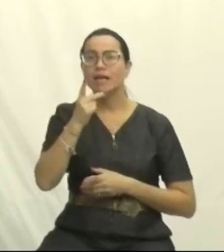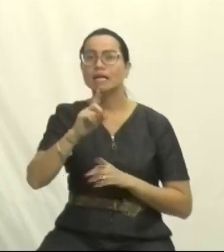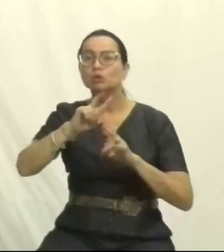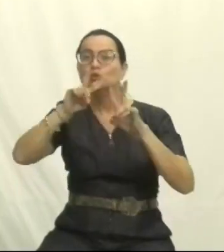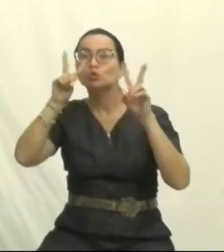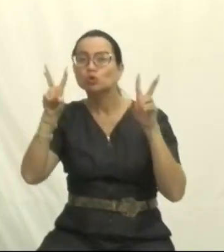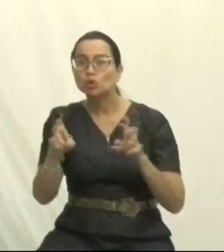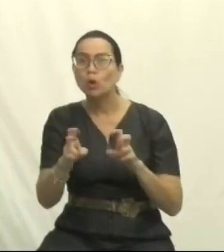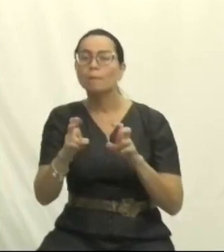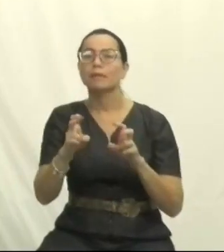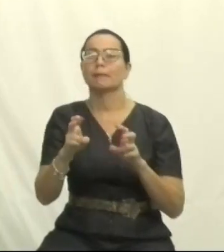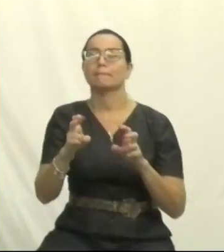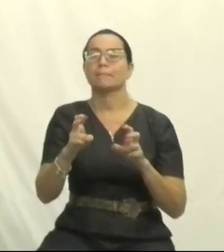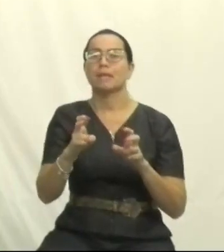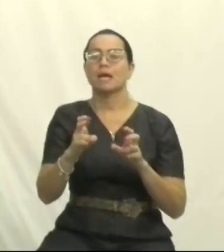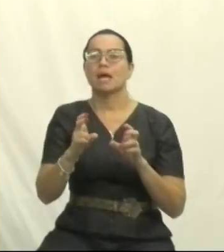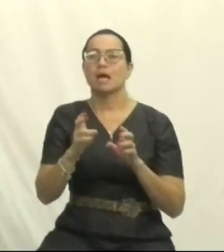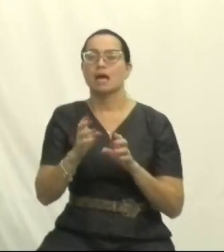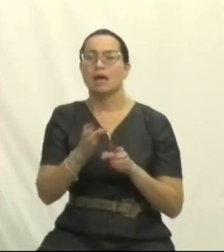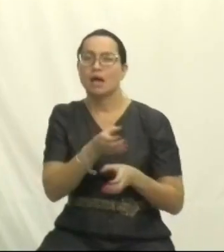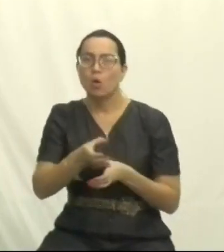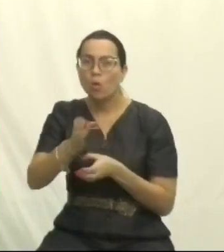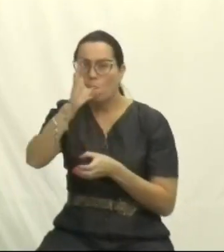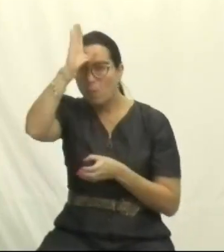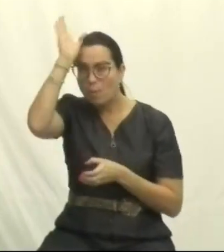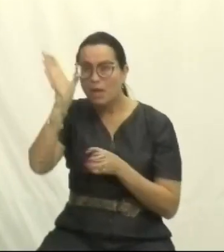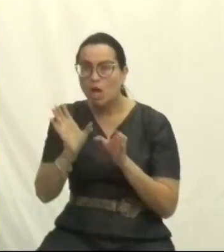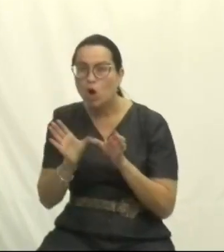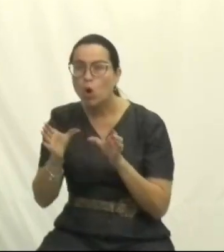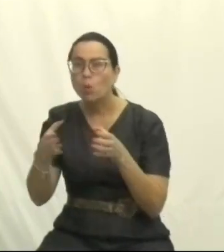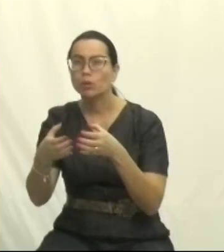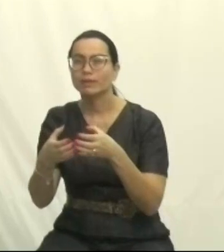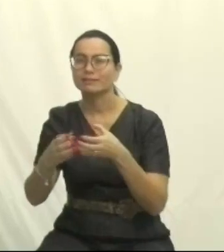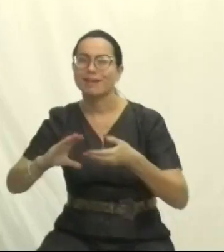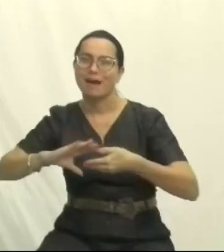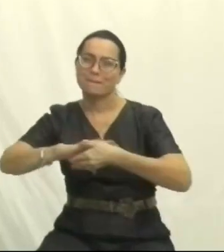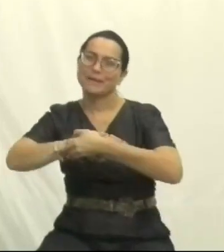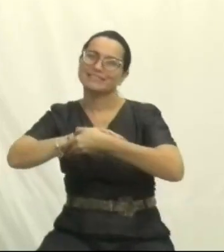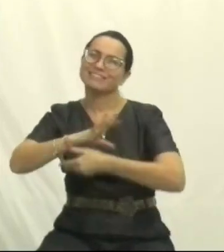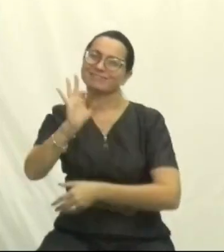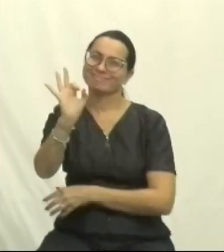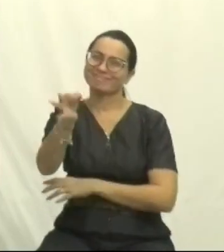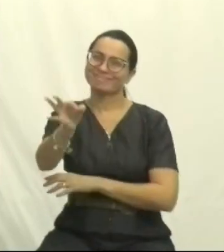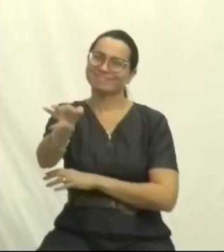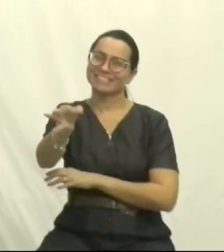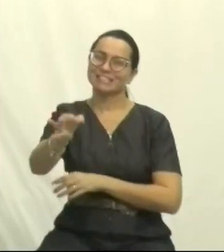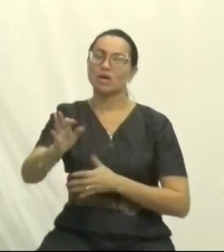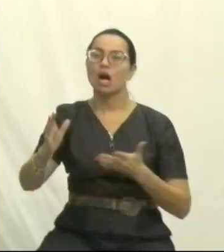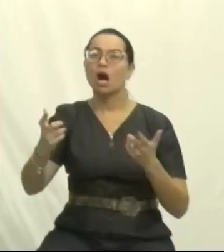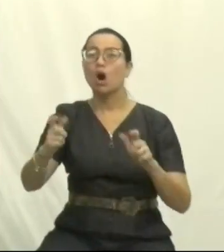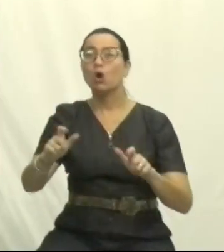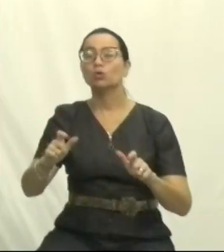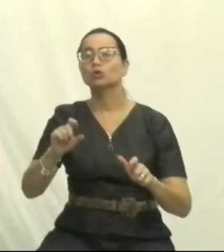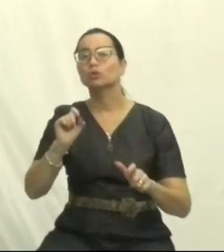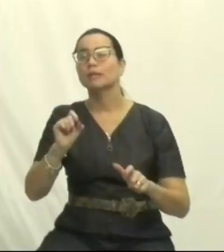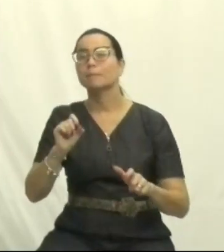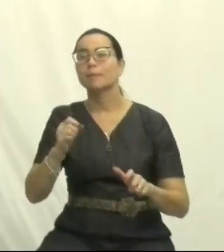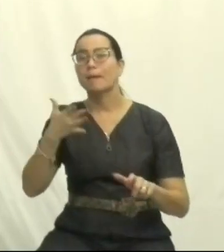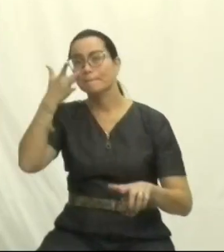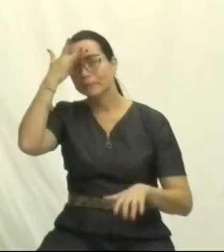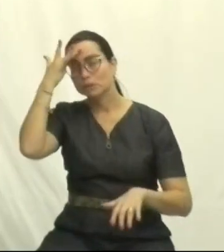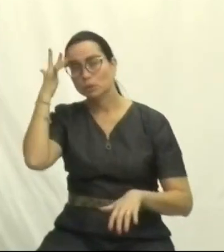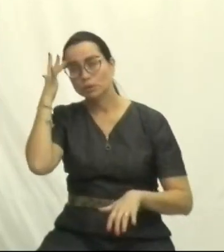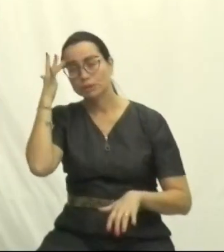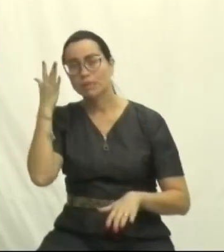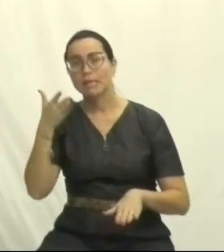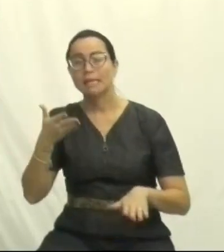os bombeiros comunitários, é um programa, a parceria que deu certo, né, onde membros da comunidade fazem esse curso juntamente com o